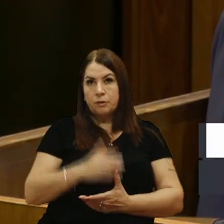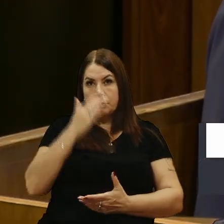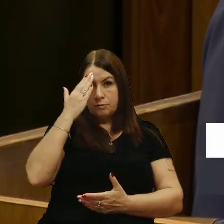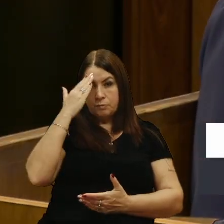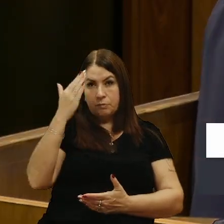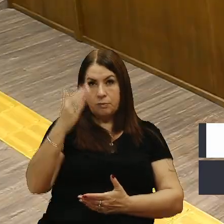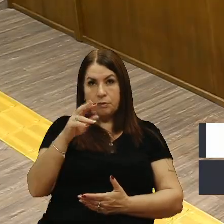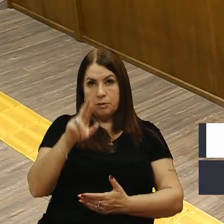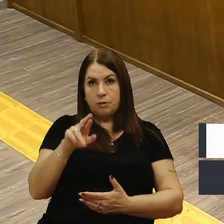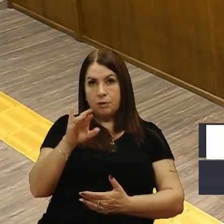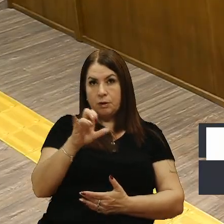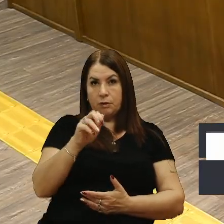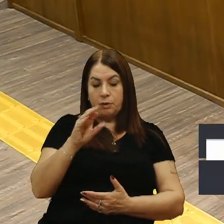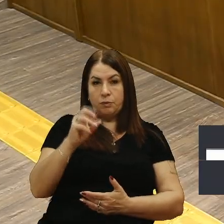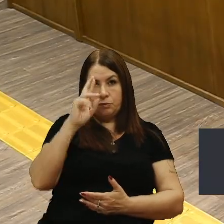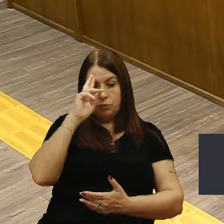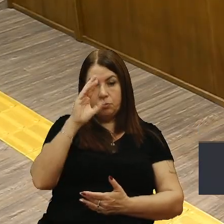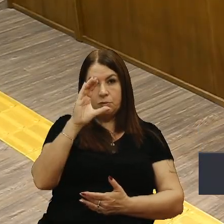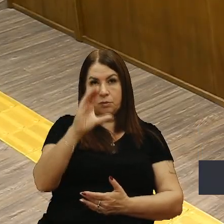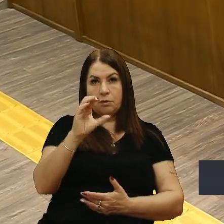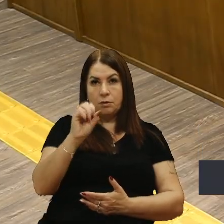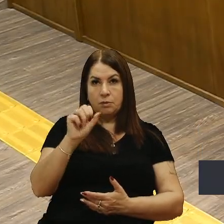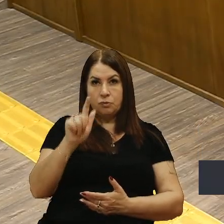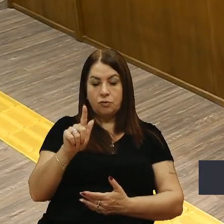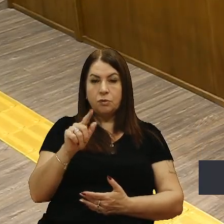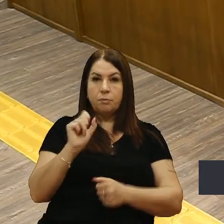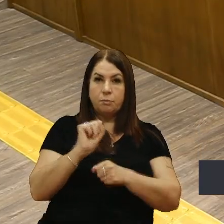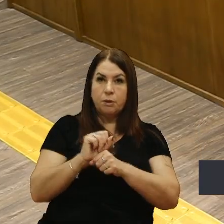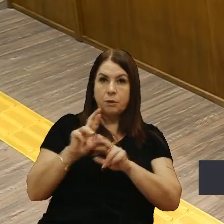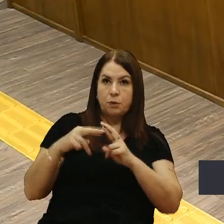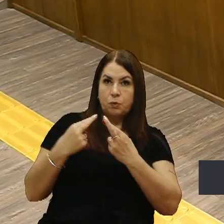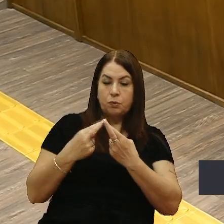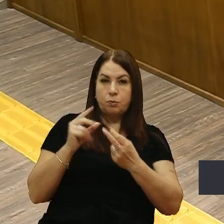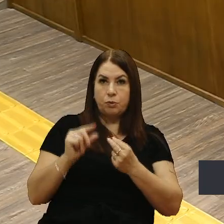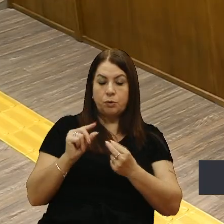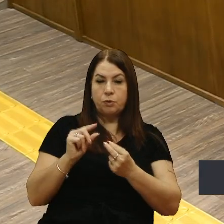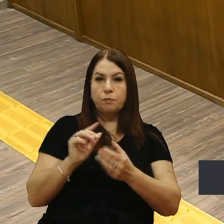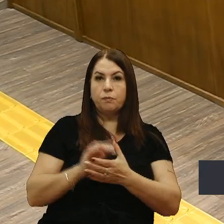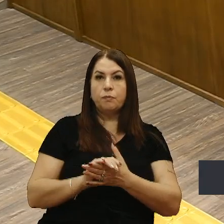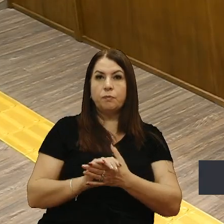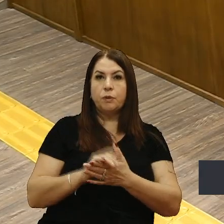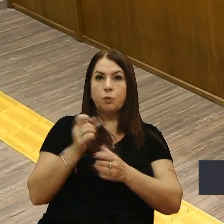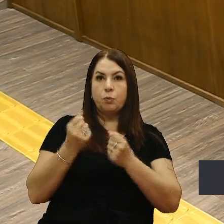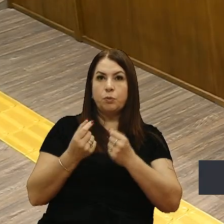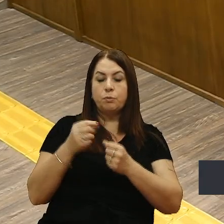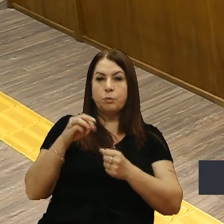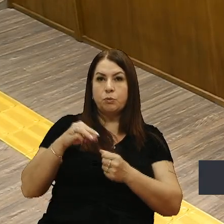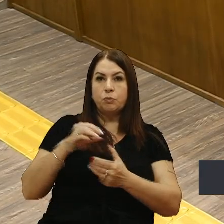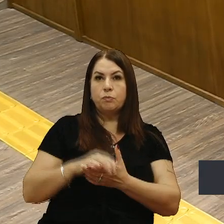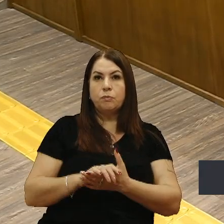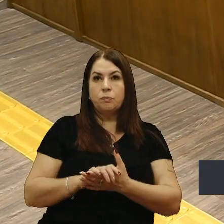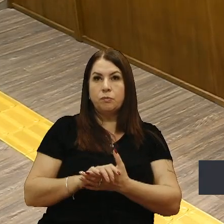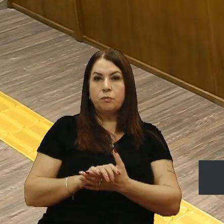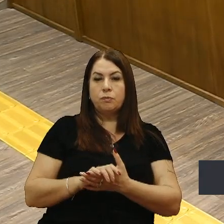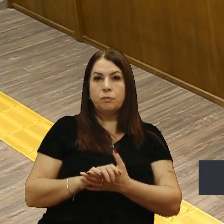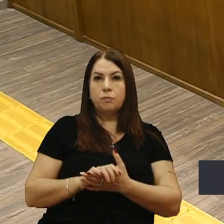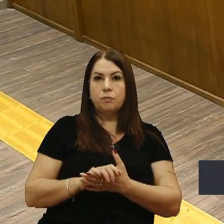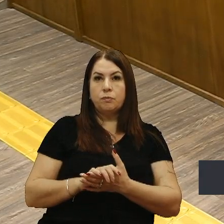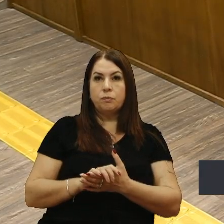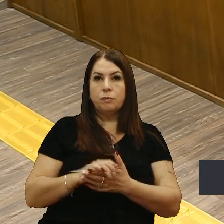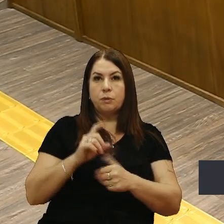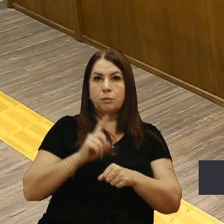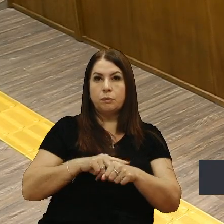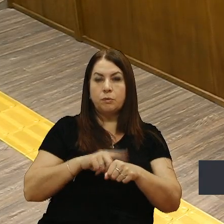Obrigado, Ricardo Pérez, diretor da CSG. Eu suspendo agora a sessão por alguns instantes e abro